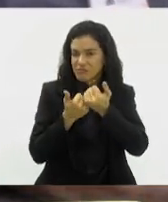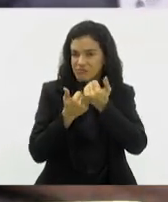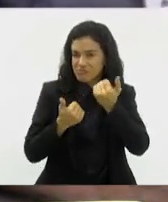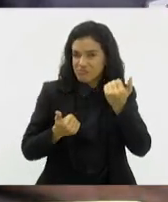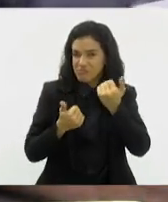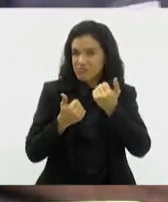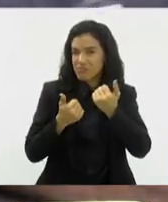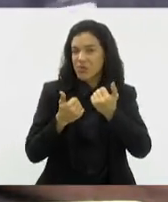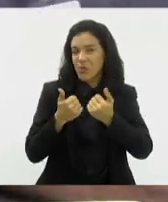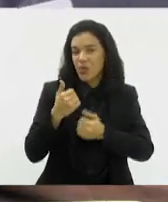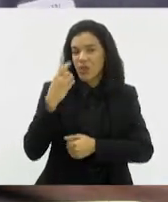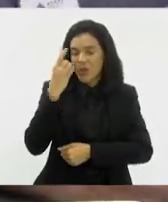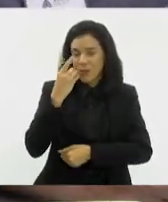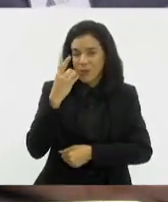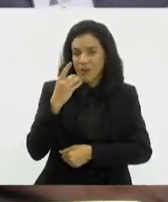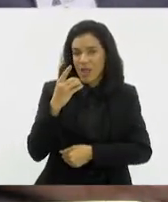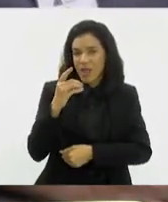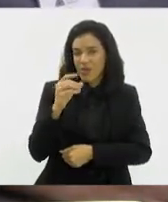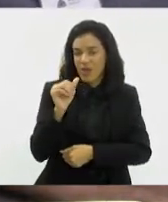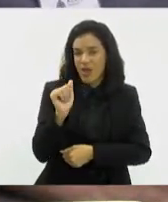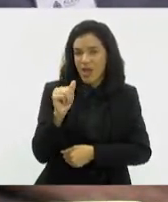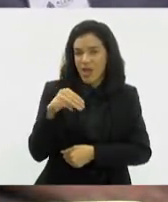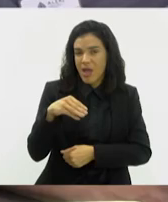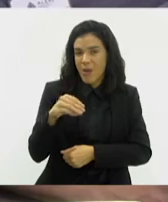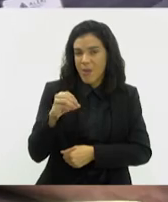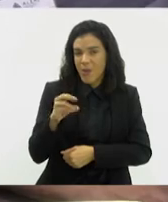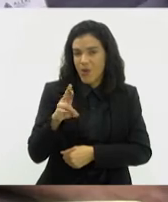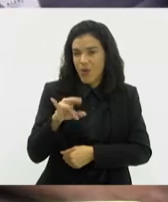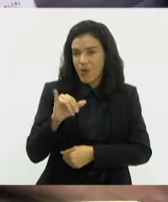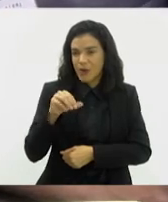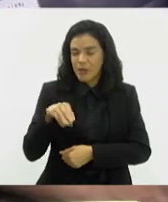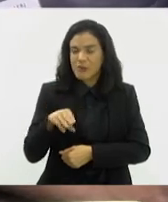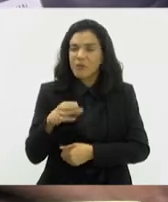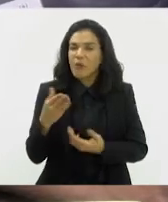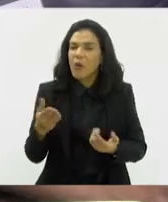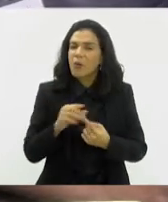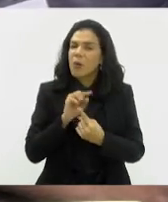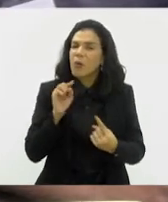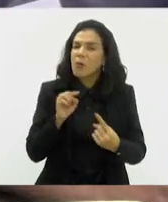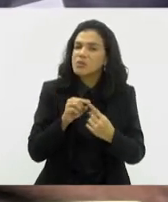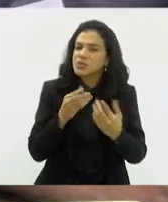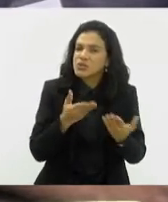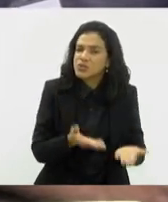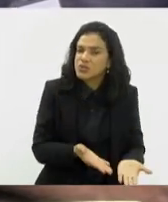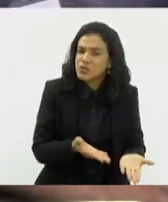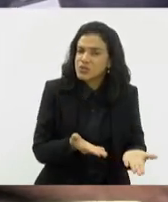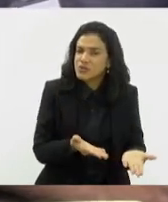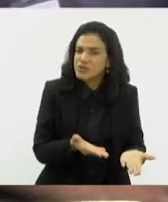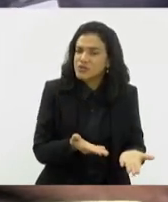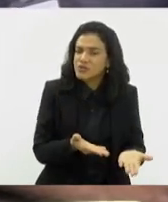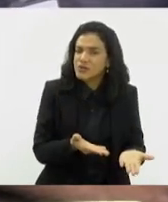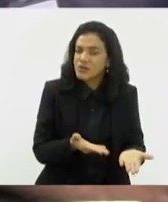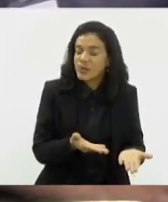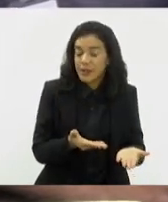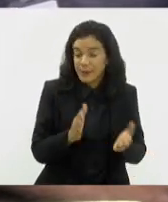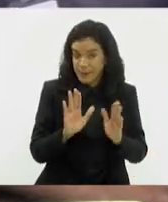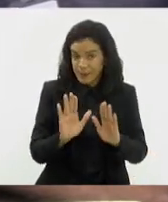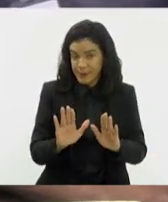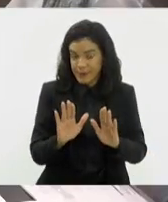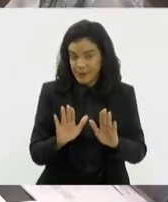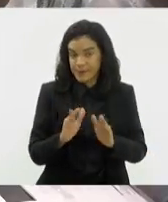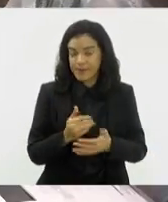Amorim, doutor Fernando, tá aí, para ver realmente o que ele pretendia com isso, para enxugar. A questão é a